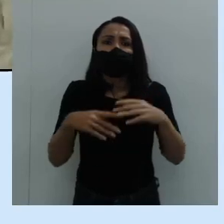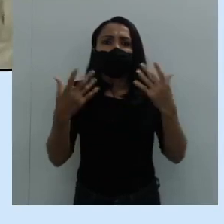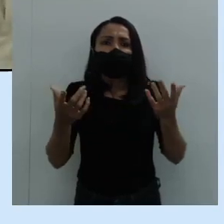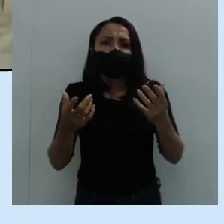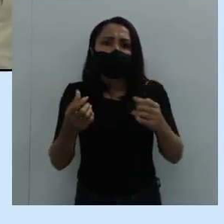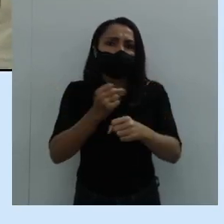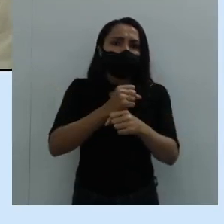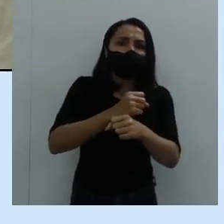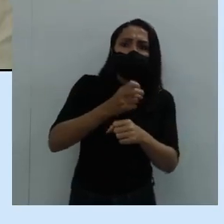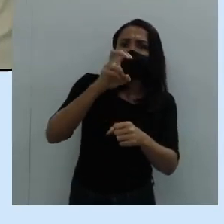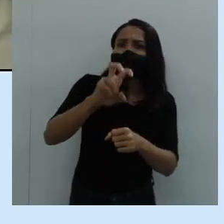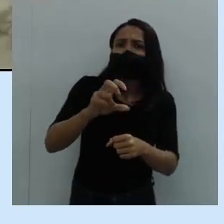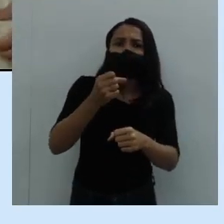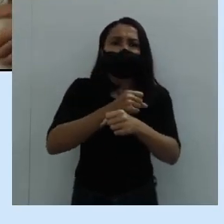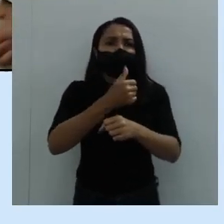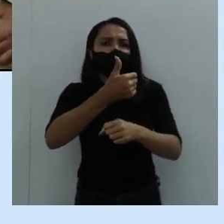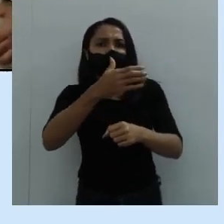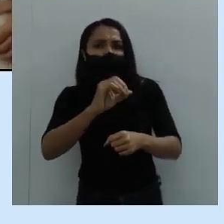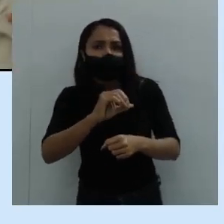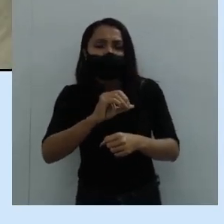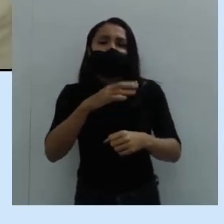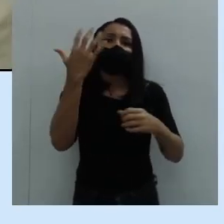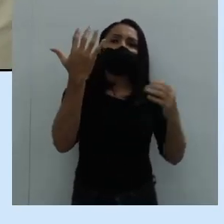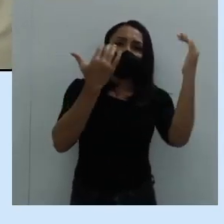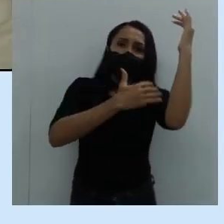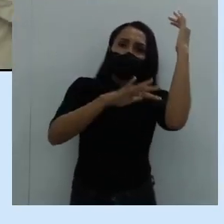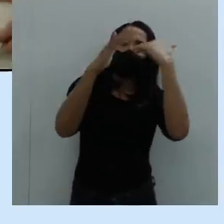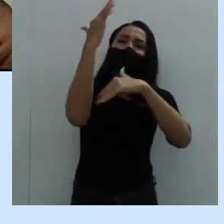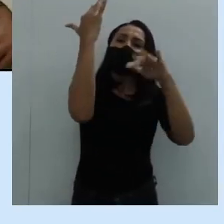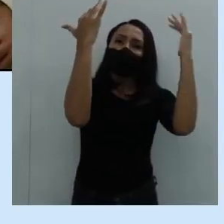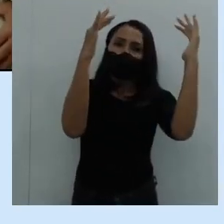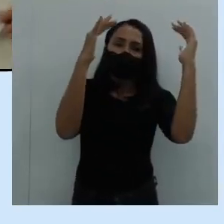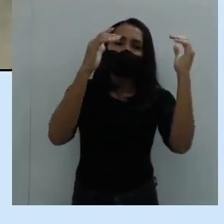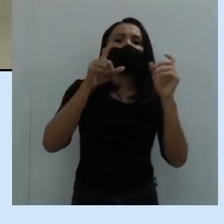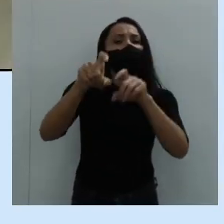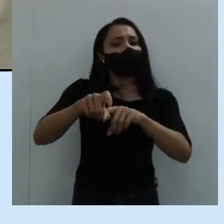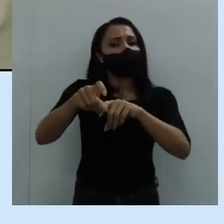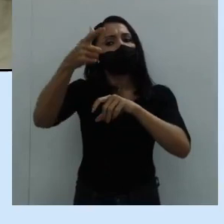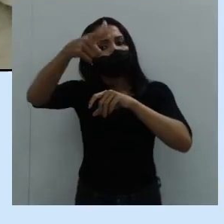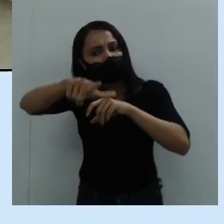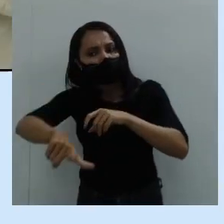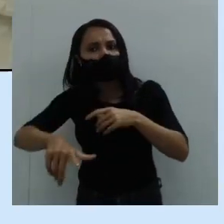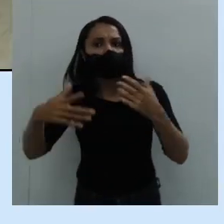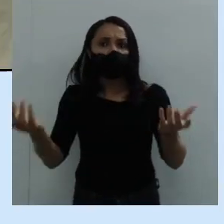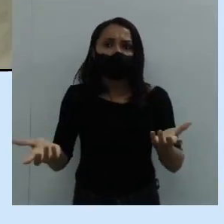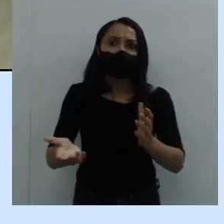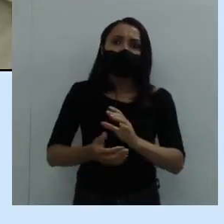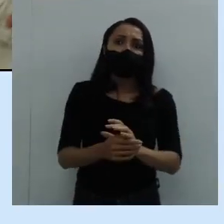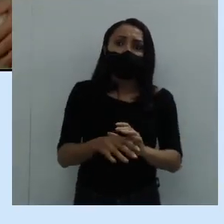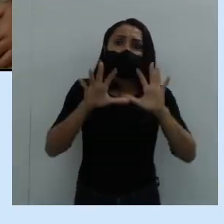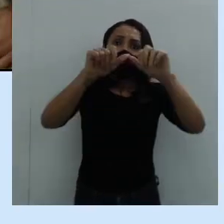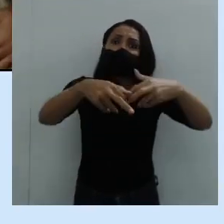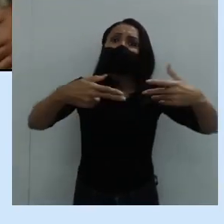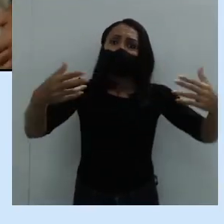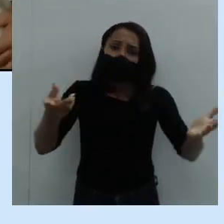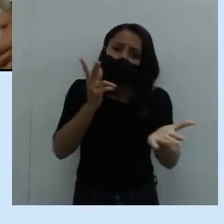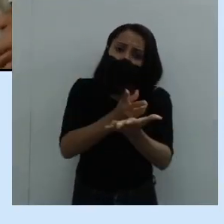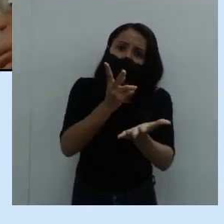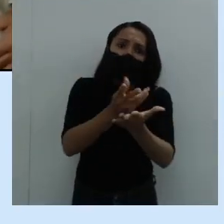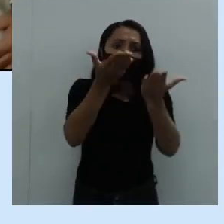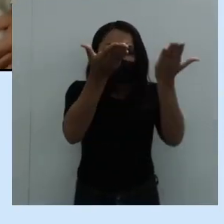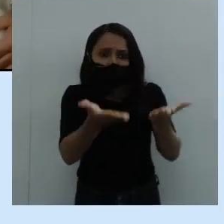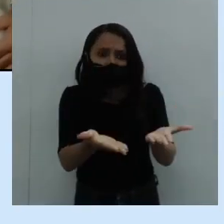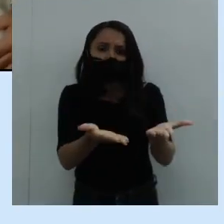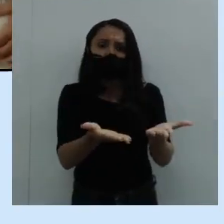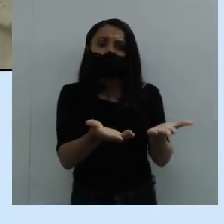10 anos, você possa arrancar de novo. Os animais vão continuar ali, as árvores irão continuar naquele